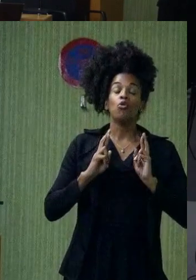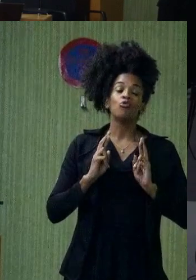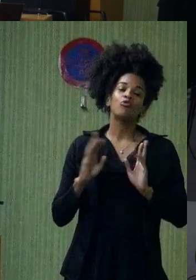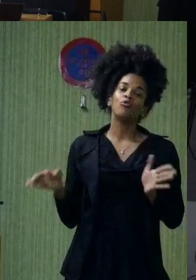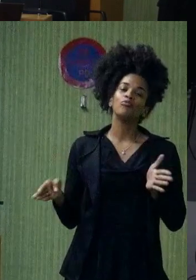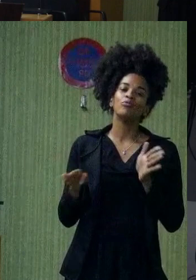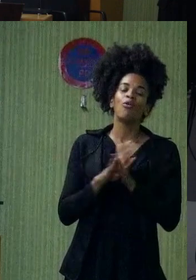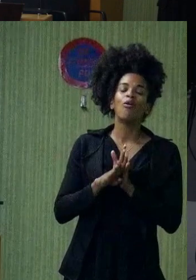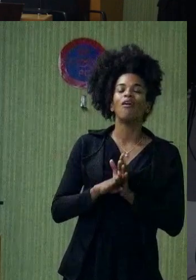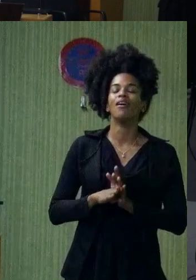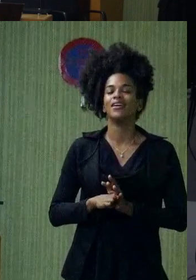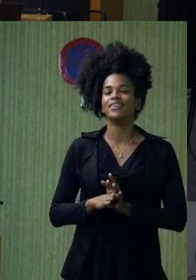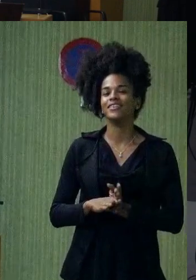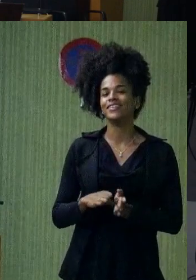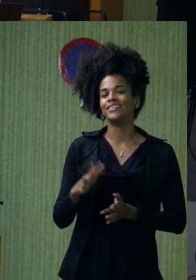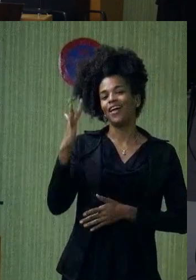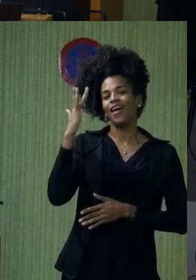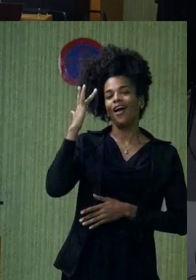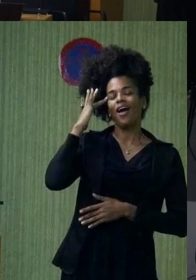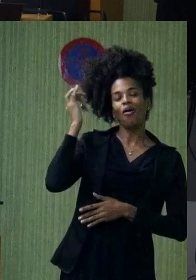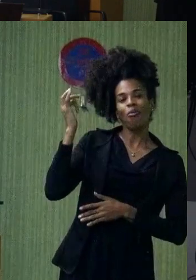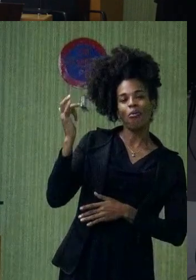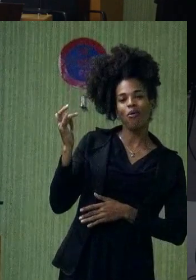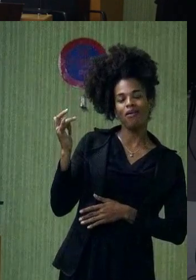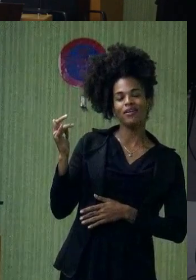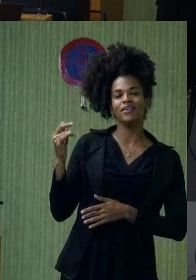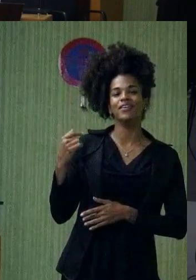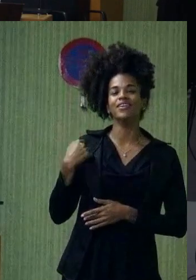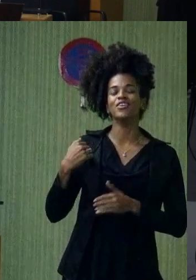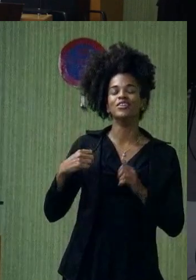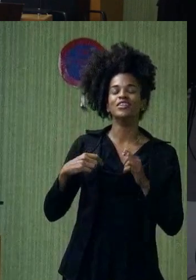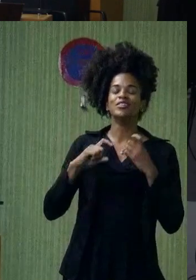negócio que não dá ent Muito